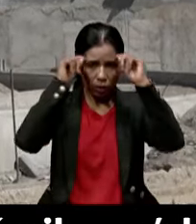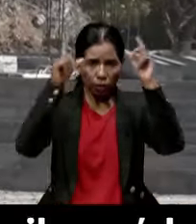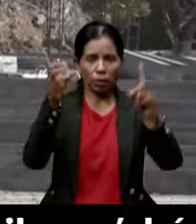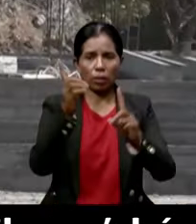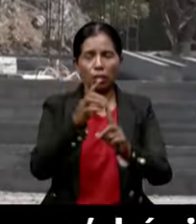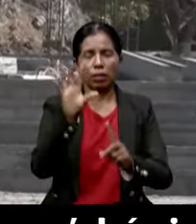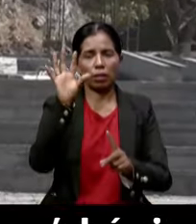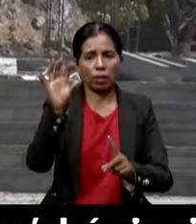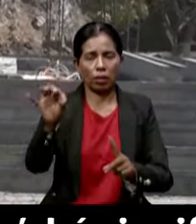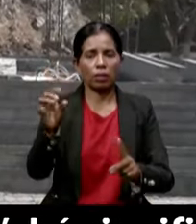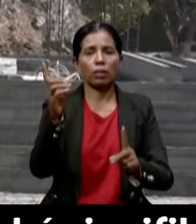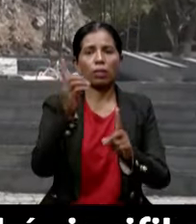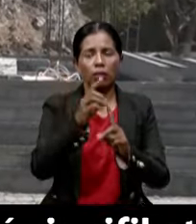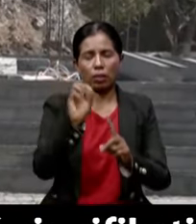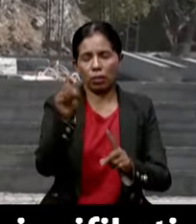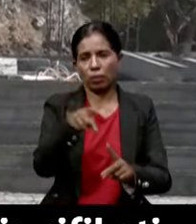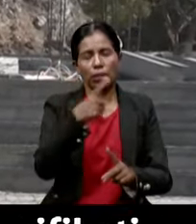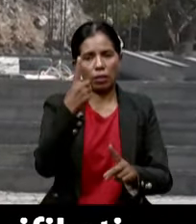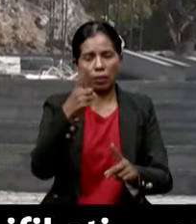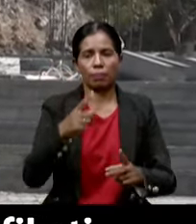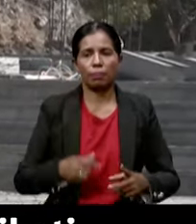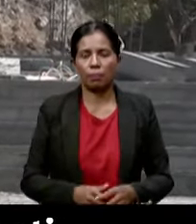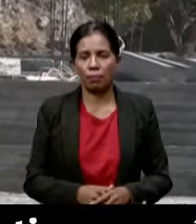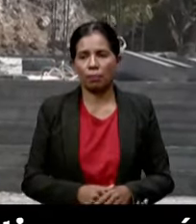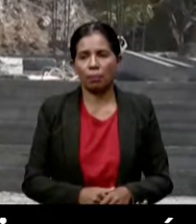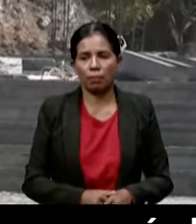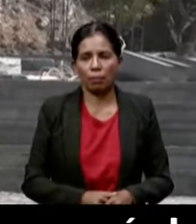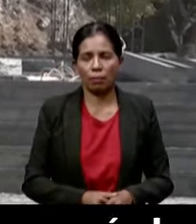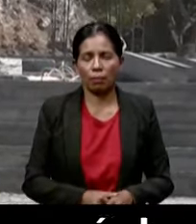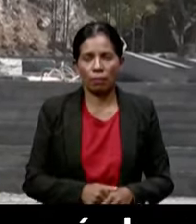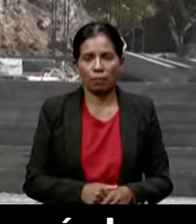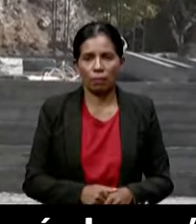Lorencia, toloron sanulo ressunida. Abraão Amaral, Agostinho Falochai, Ziamen.